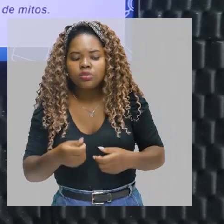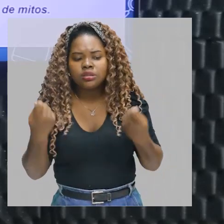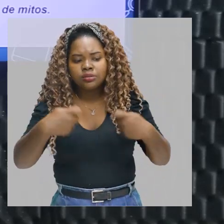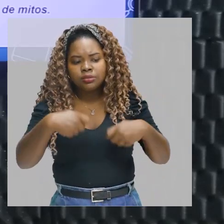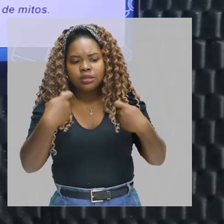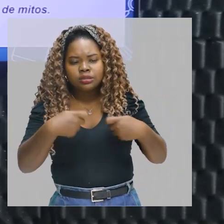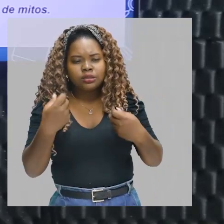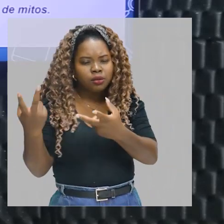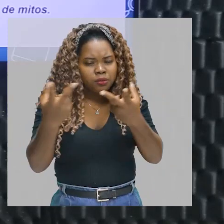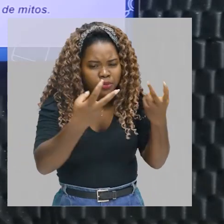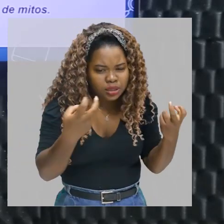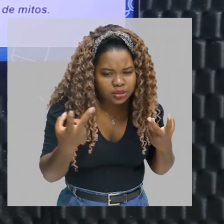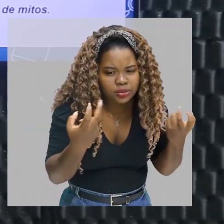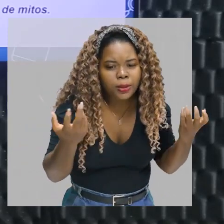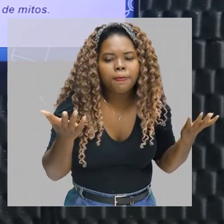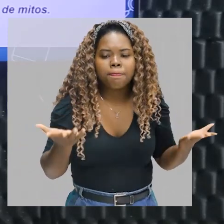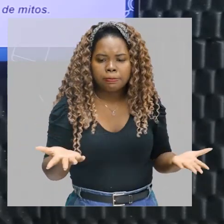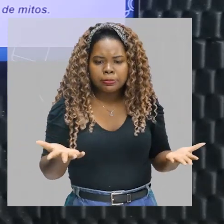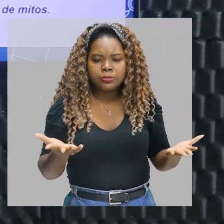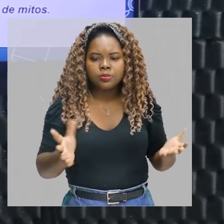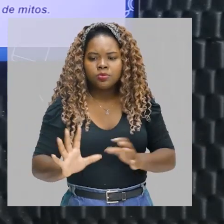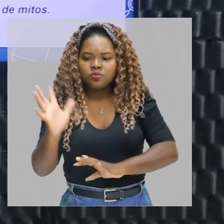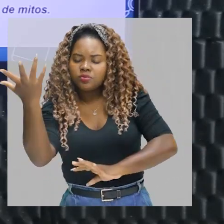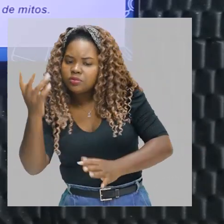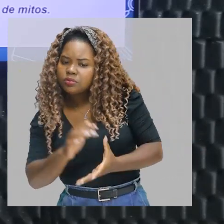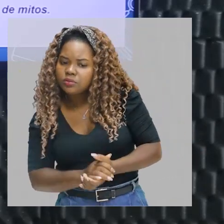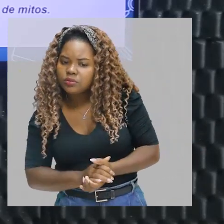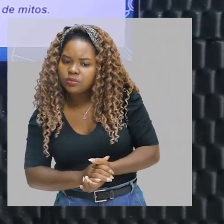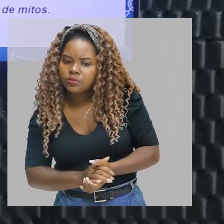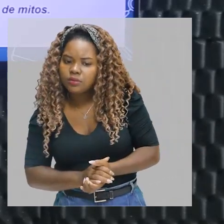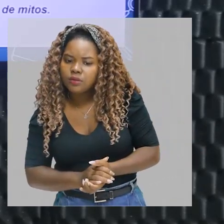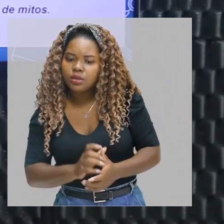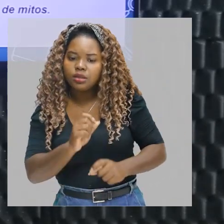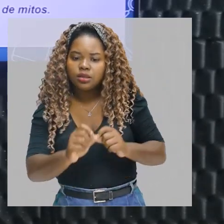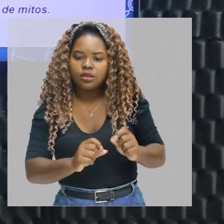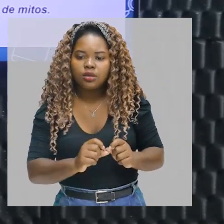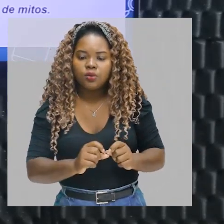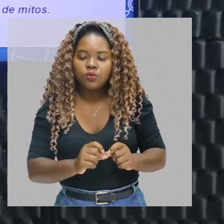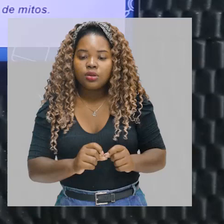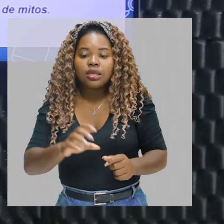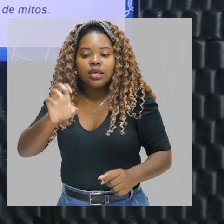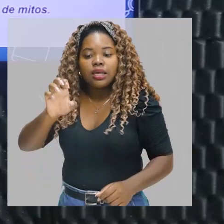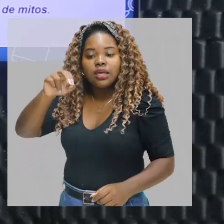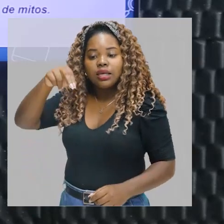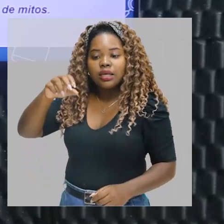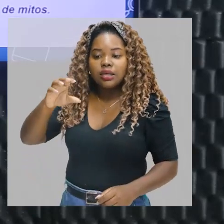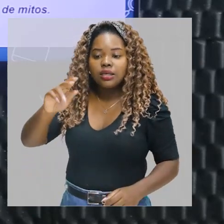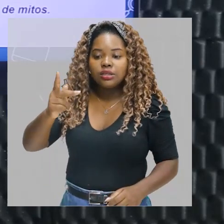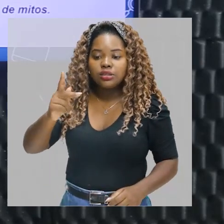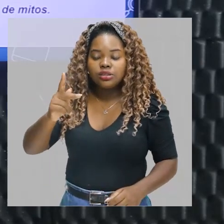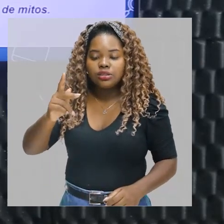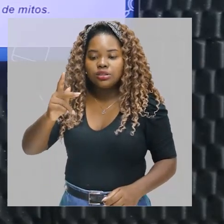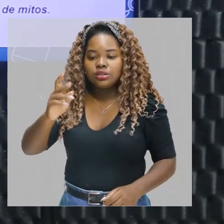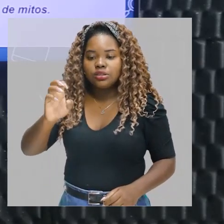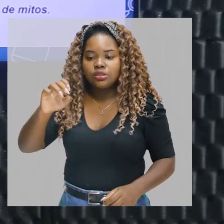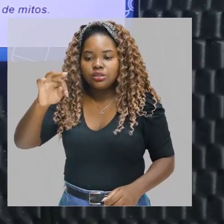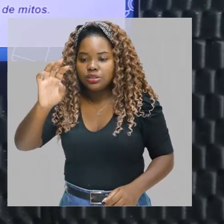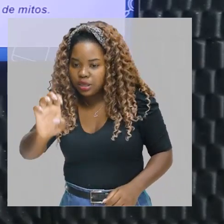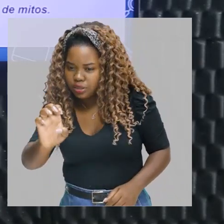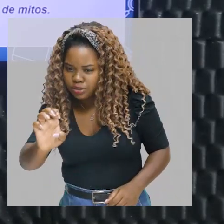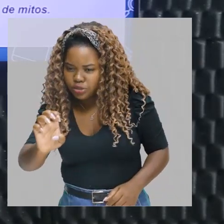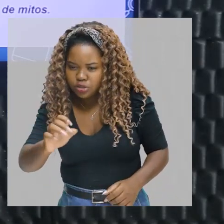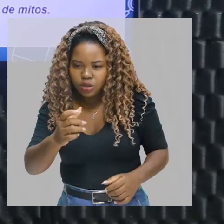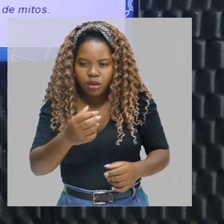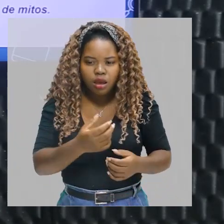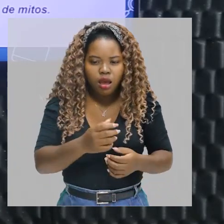Nilo. Certo? Logicamente que o período de enchente e de seca vai impactar, ou impactava muito, né, de uma forma muito